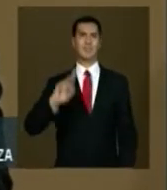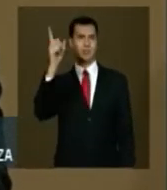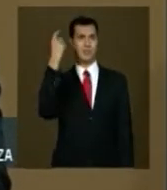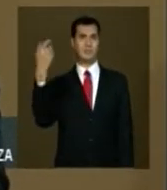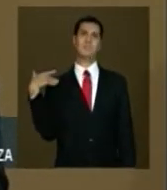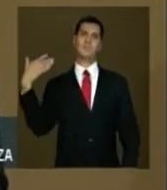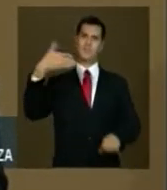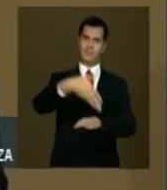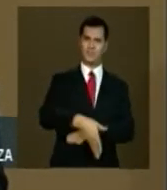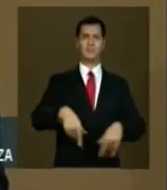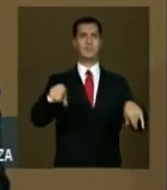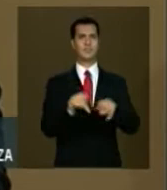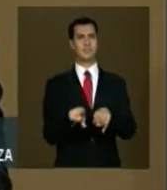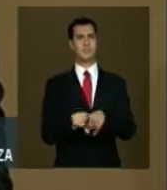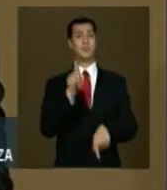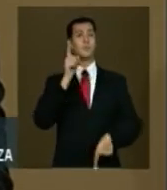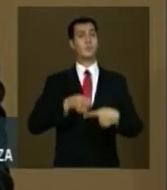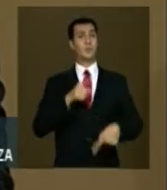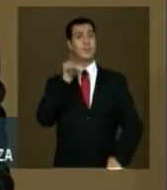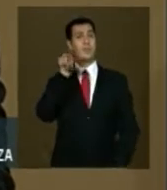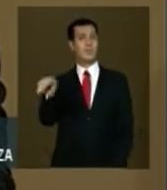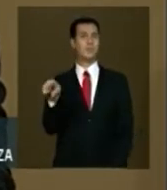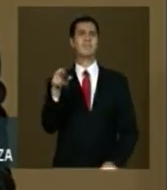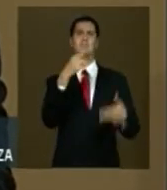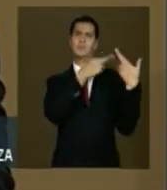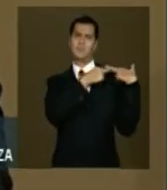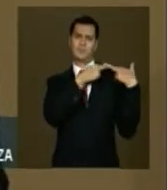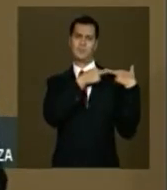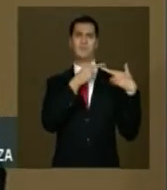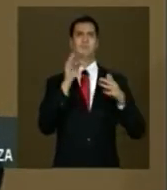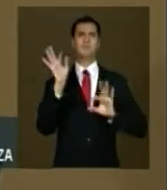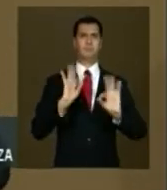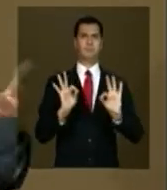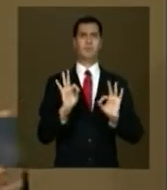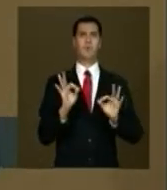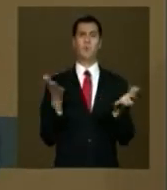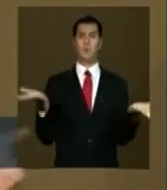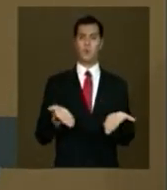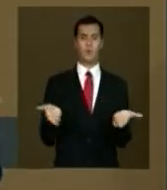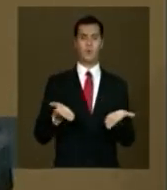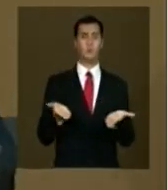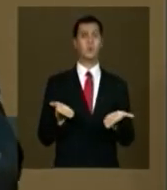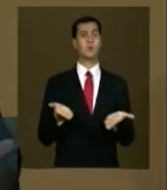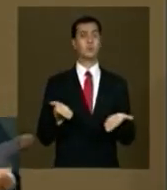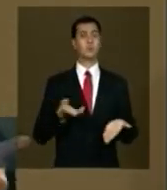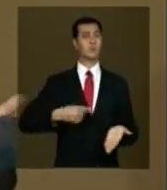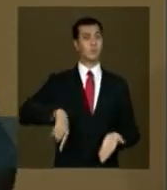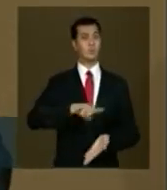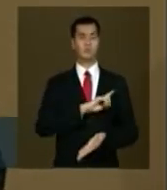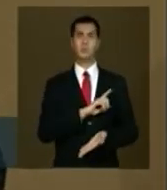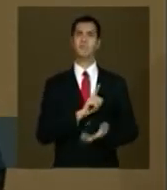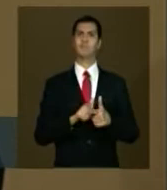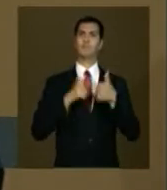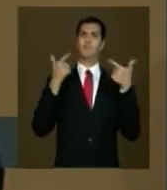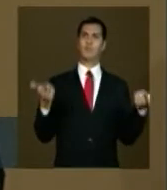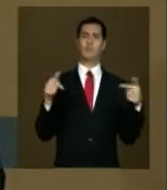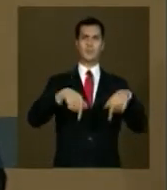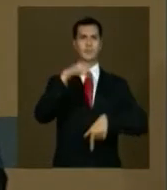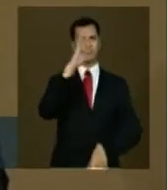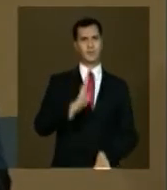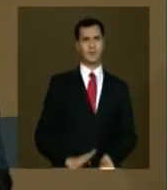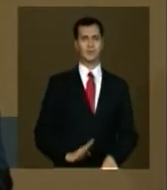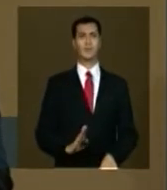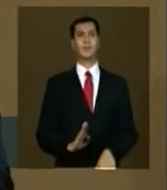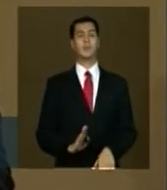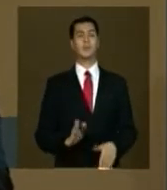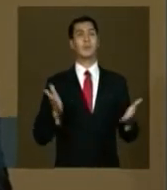um dos artífices disso que foi hoje saudado por tantos como ositos da política brasileira e agora